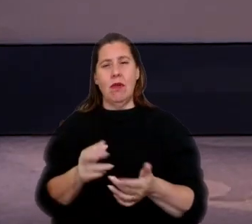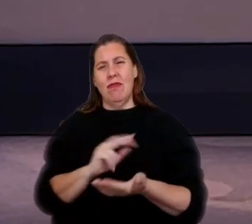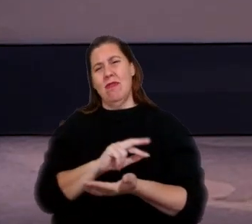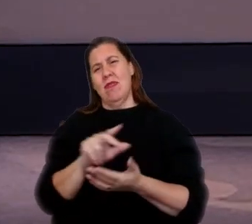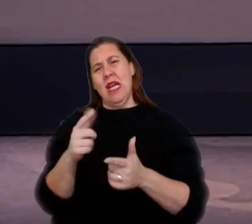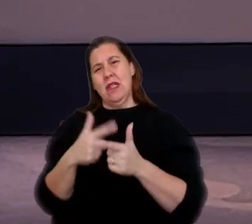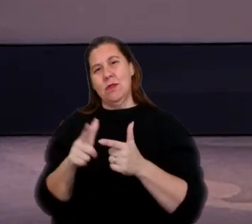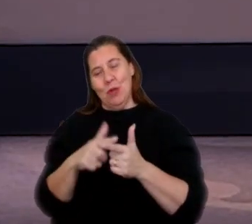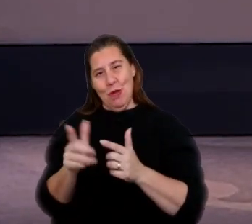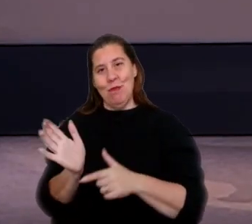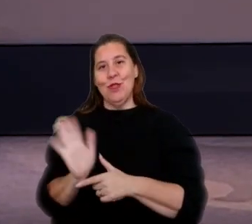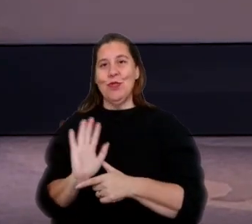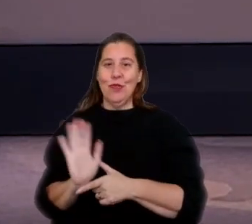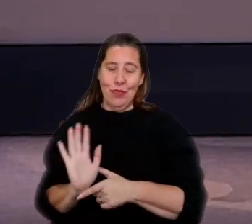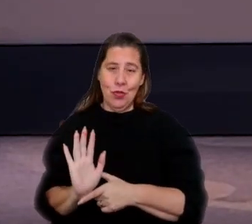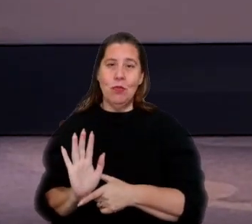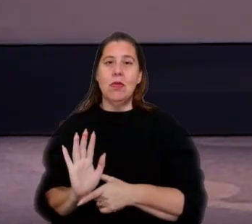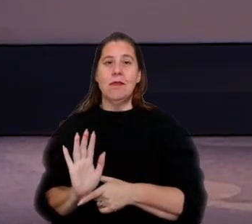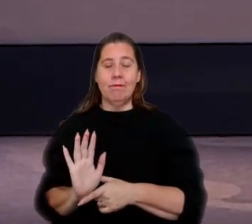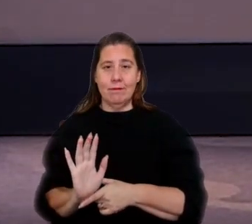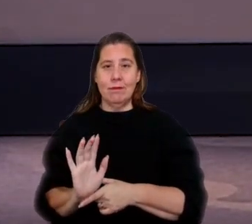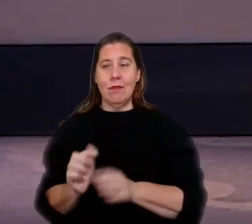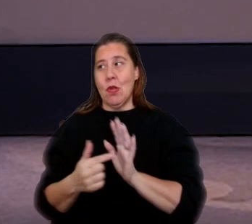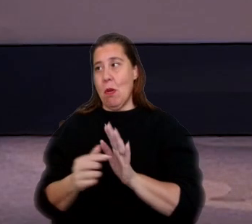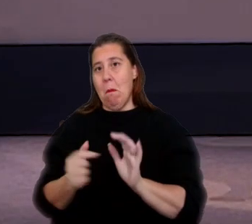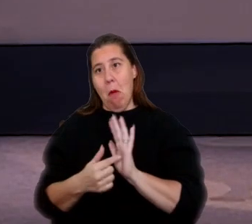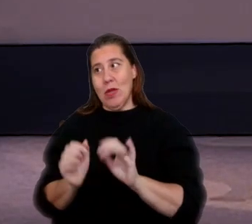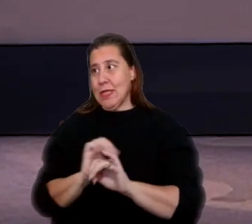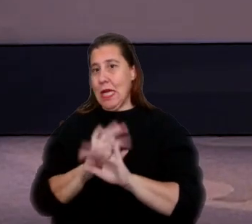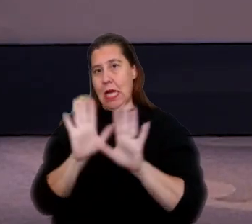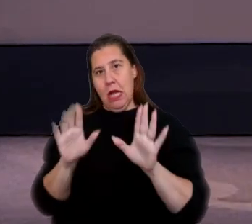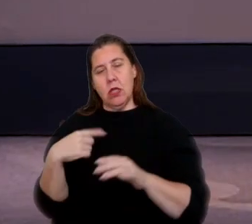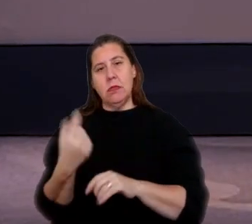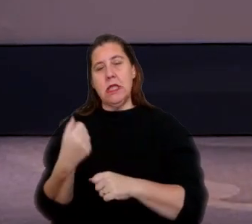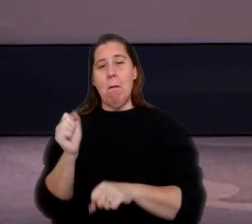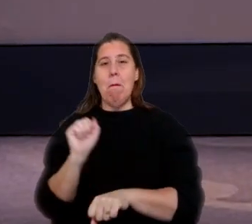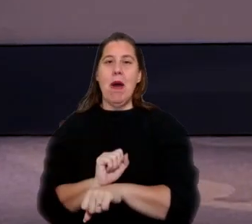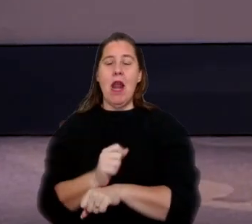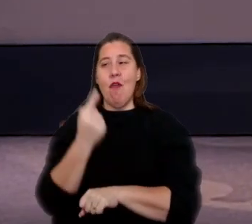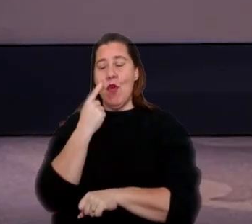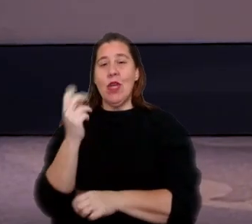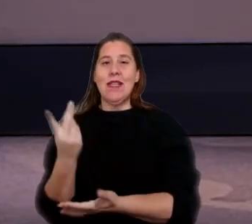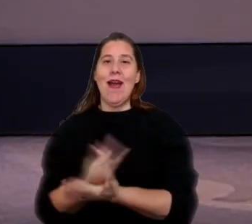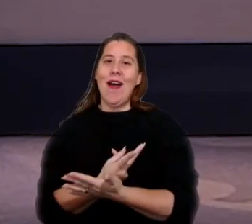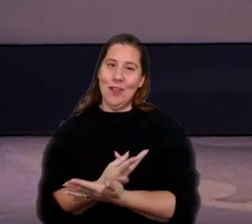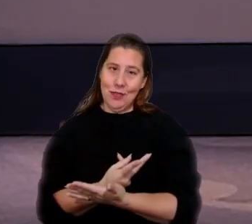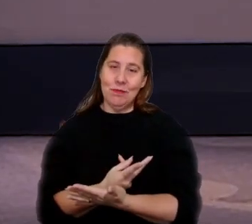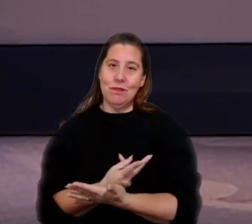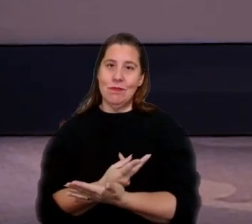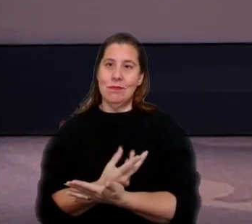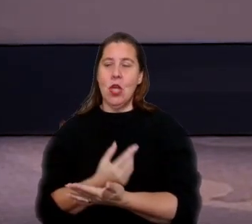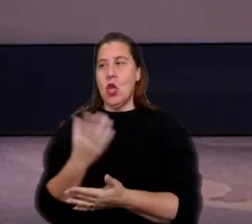várias as problemáticas desse filme e são várias as questões que o filme deixa bem claro que a gente precisa parar e ver onde deu errado